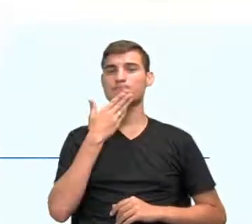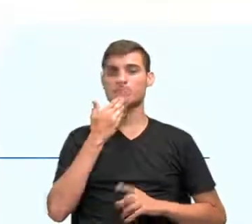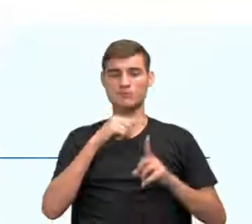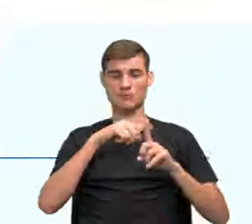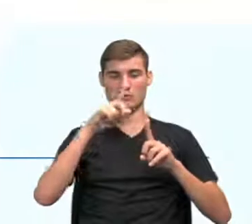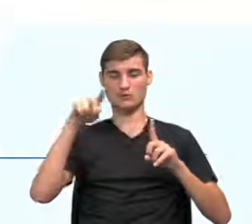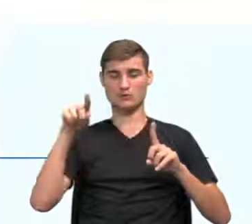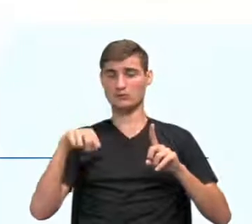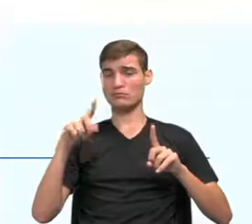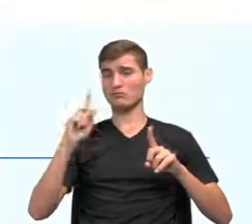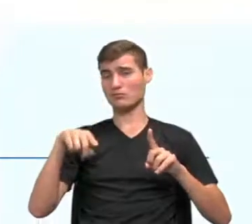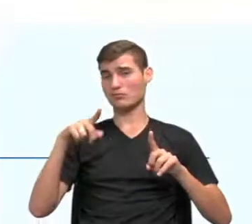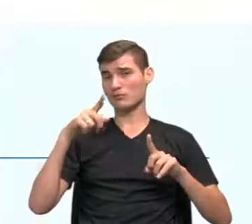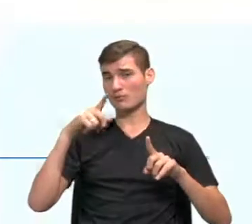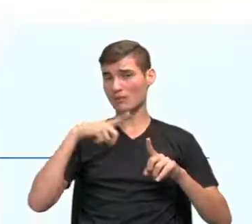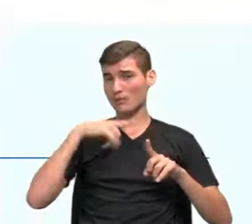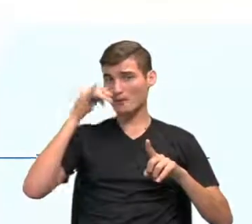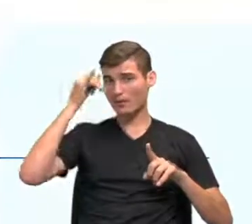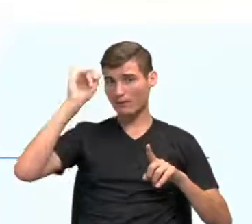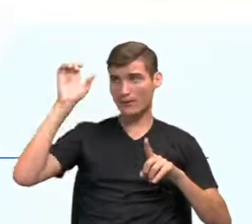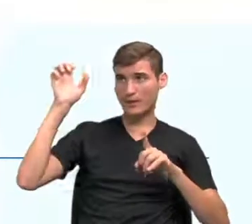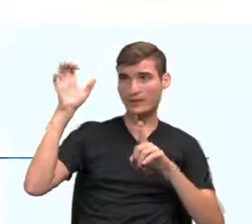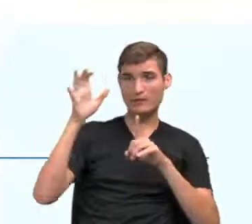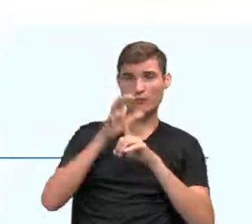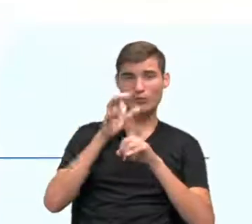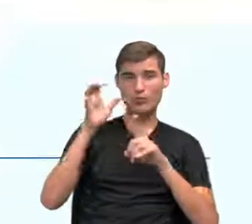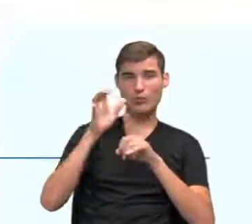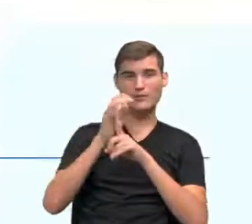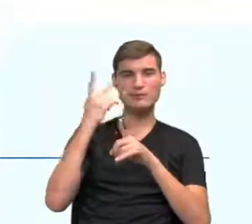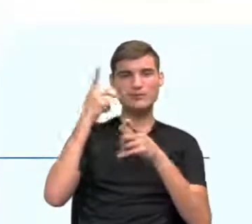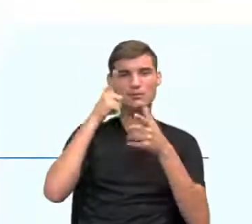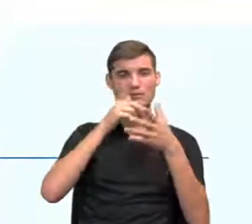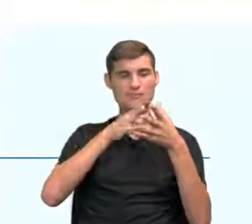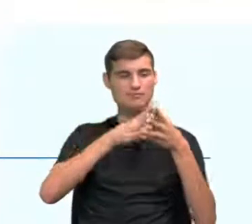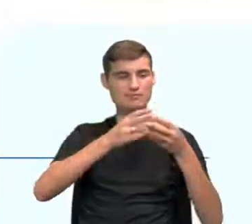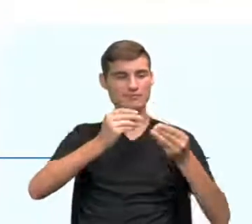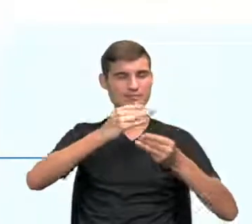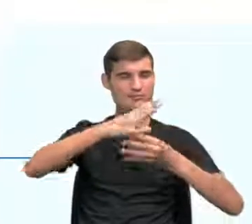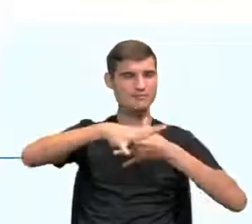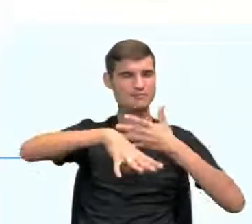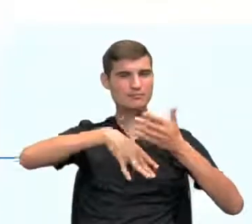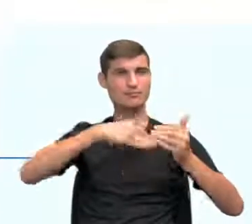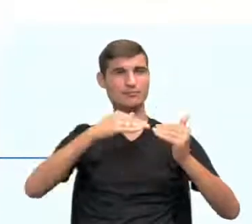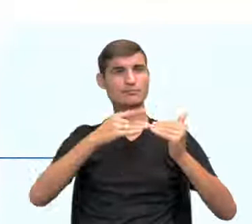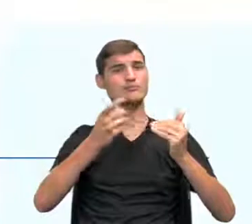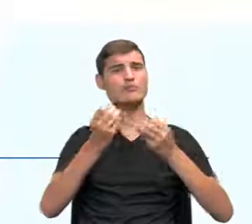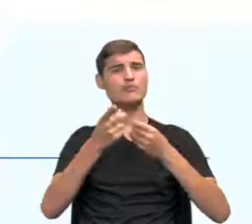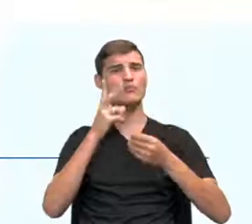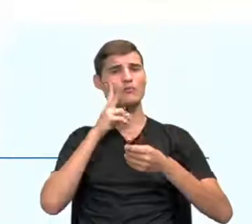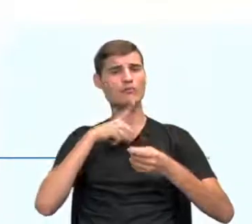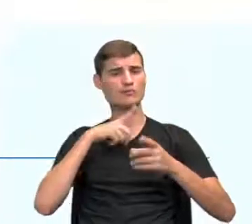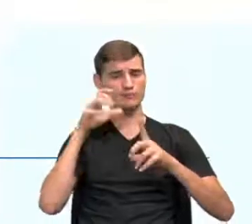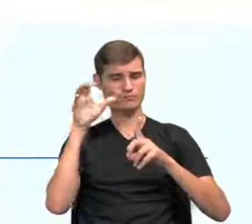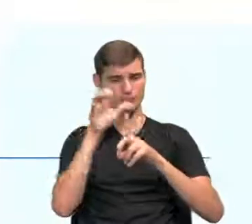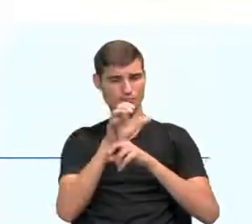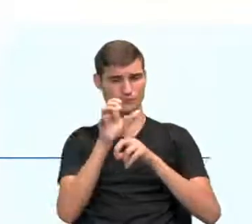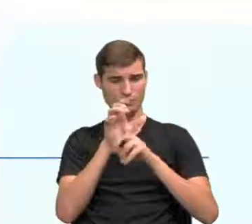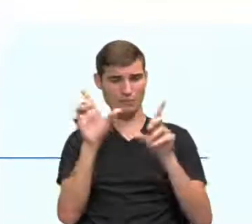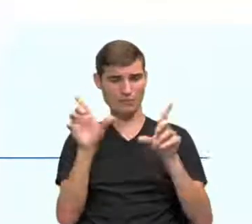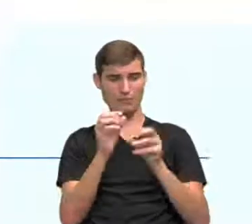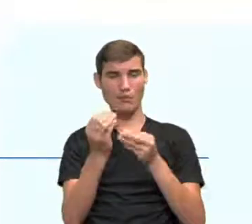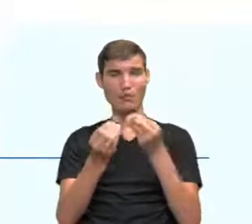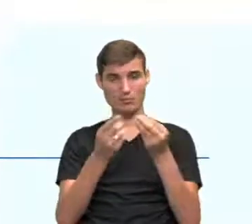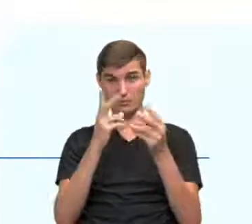grande vantagem. Como que a gente vê que esse trem de pulsos tem menos interferência em ruído? Observa aqui no